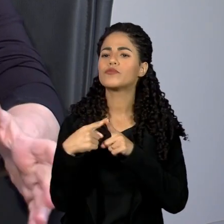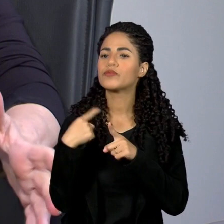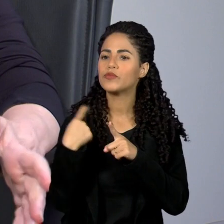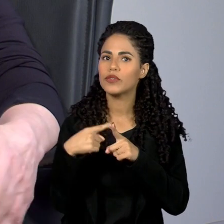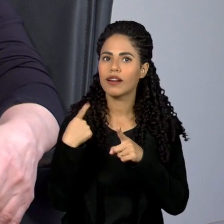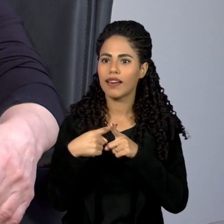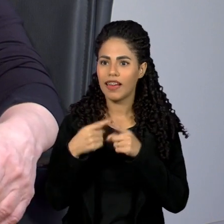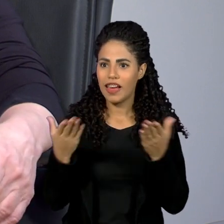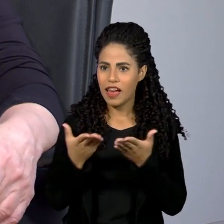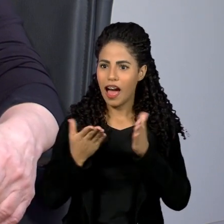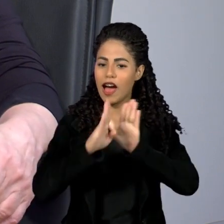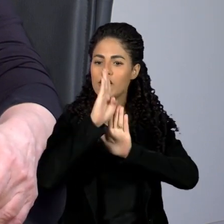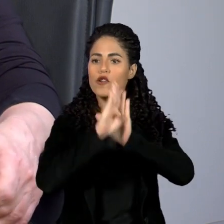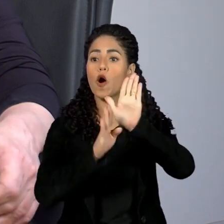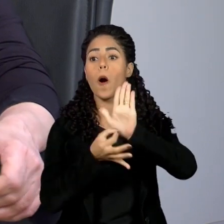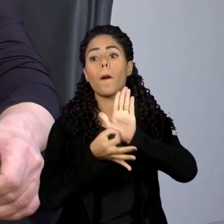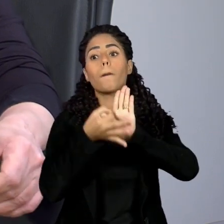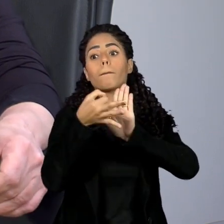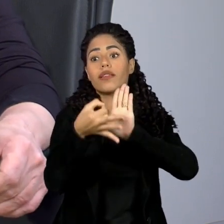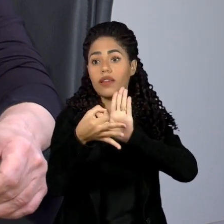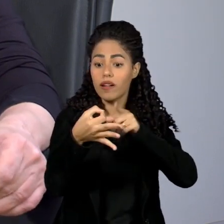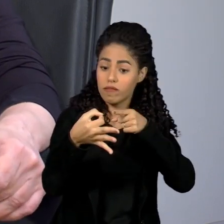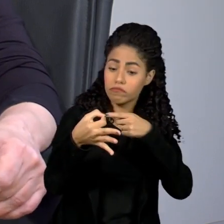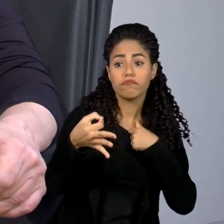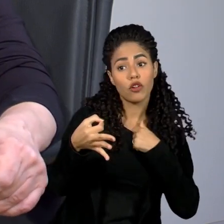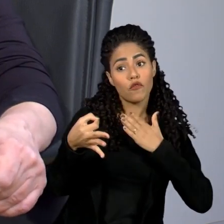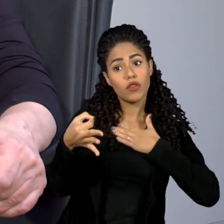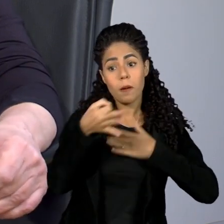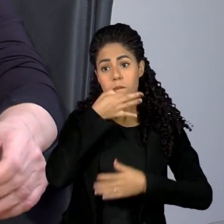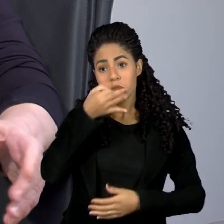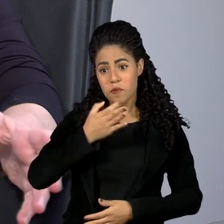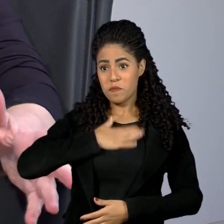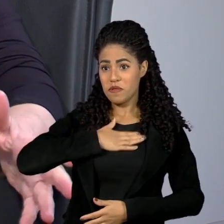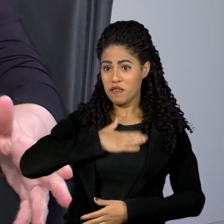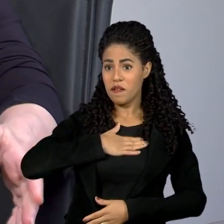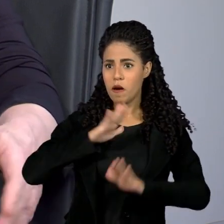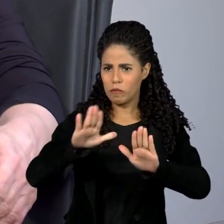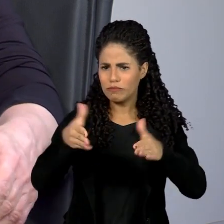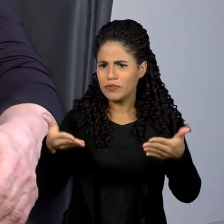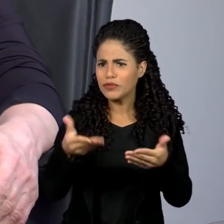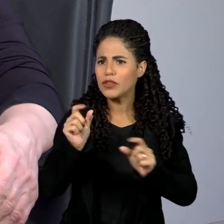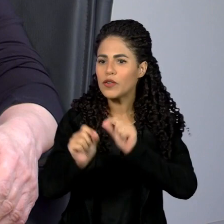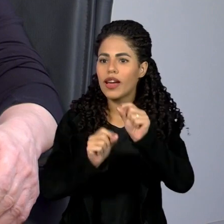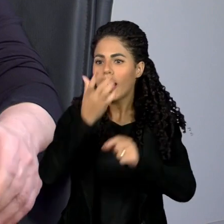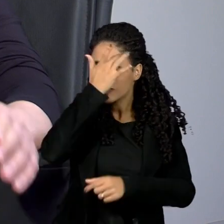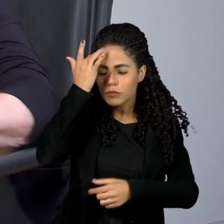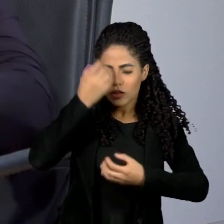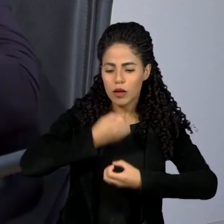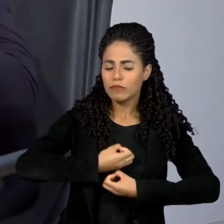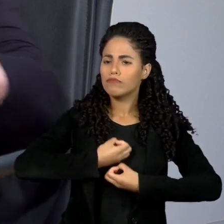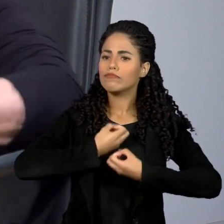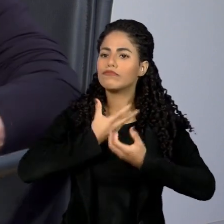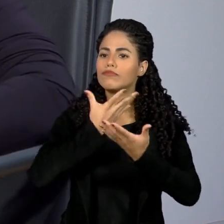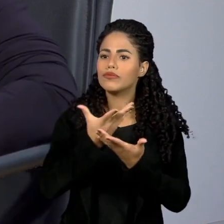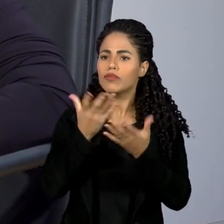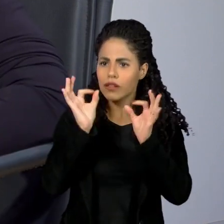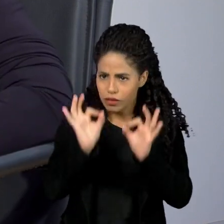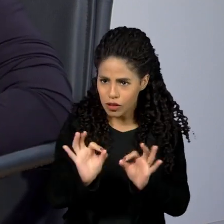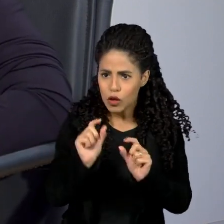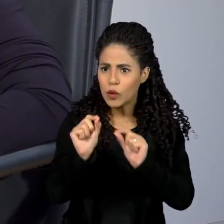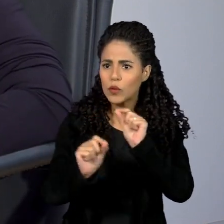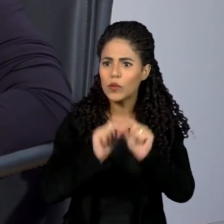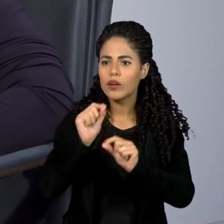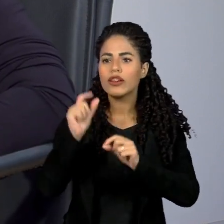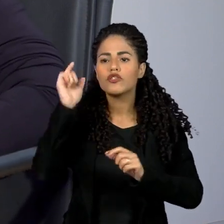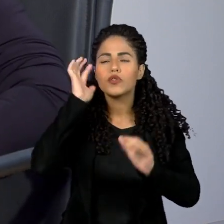o programa chama Opinião, né? Então, eu acho que, de fato, as pessoas expressaram assim o que normalmente a gente